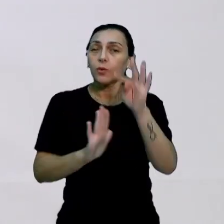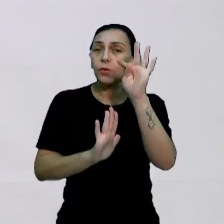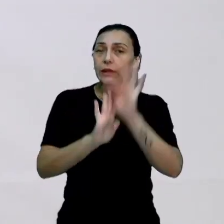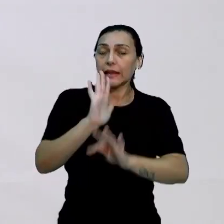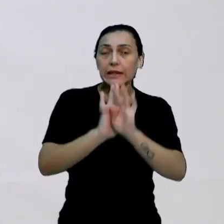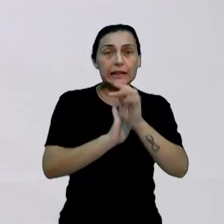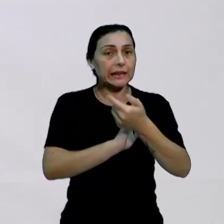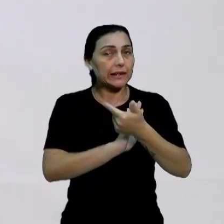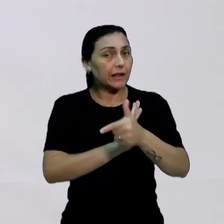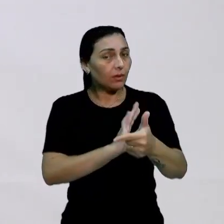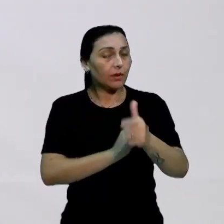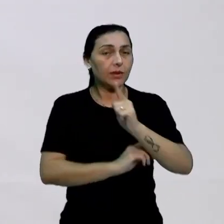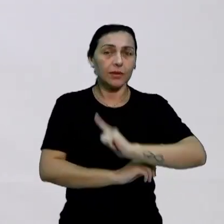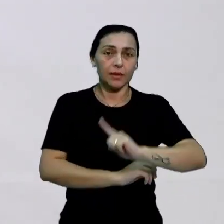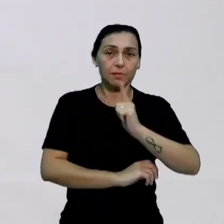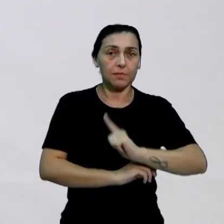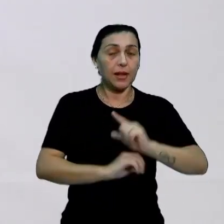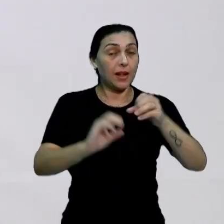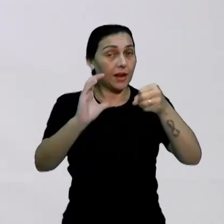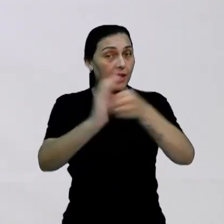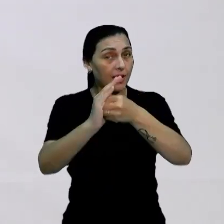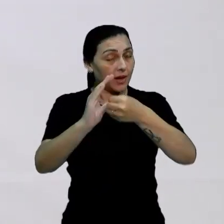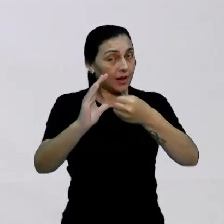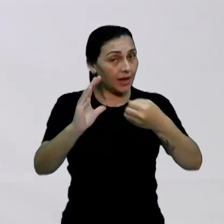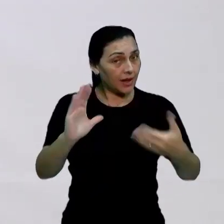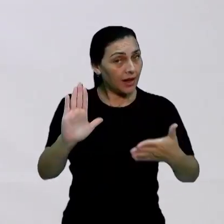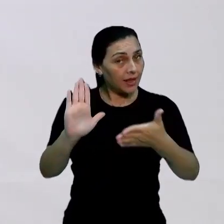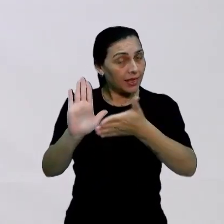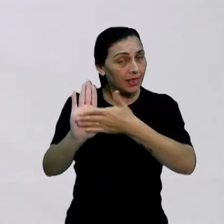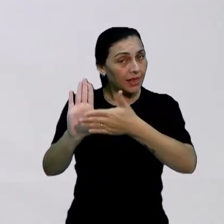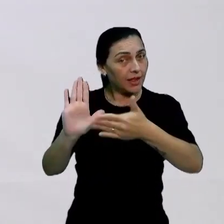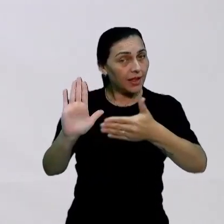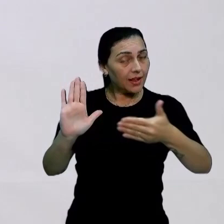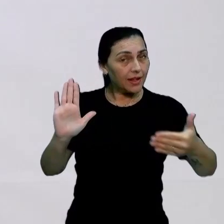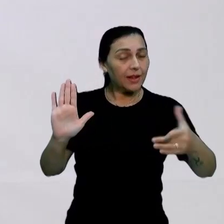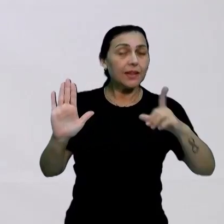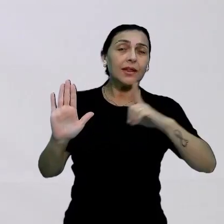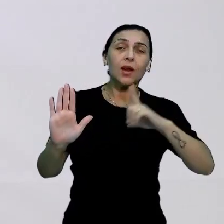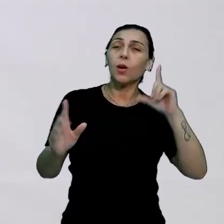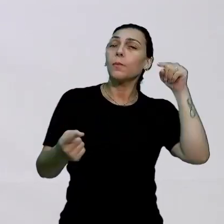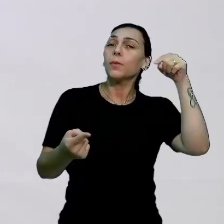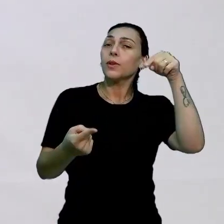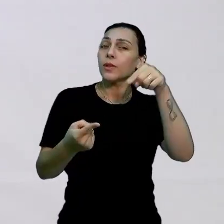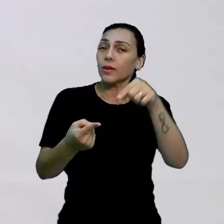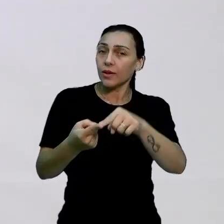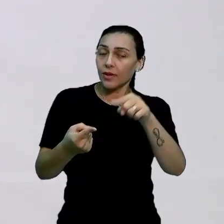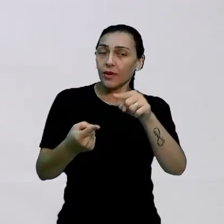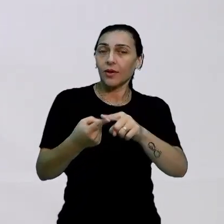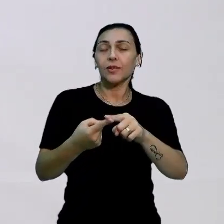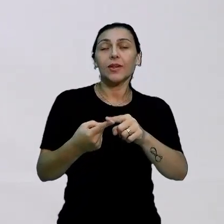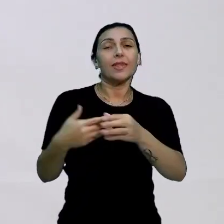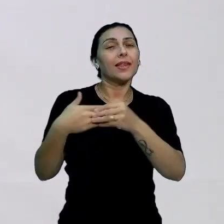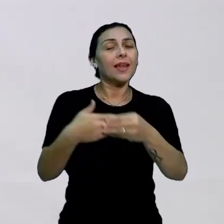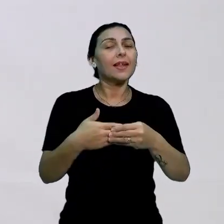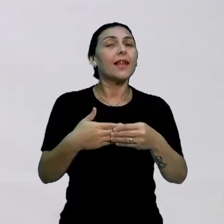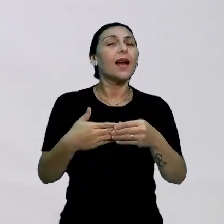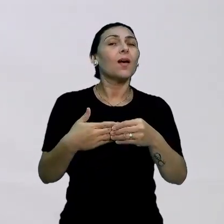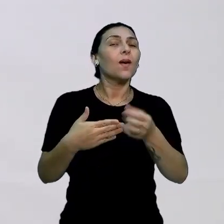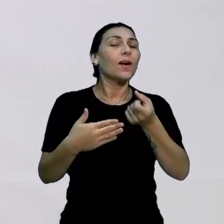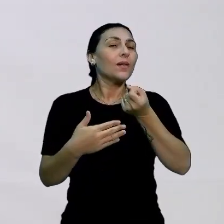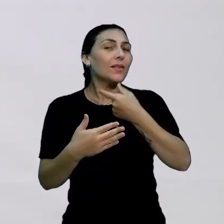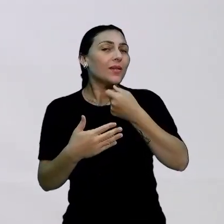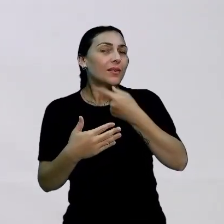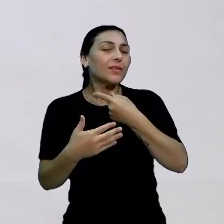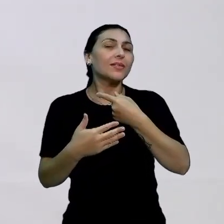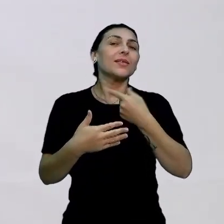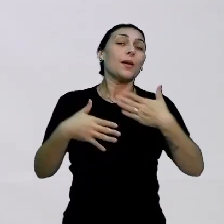não literário, pelo seu caráter estético, quer dizer, tem a função de entreter, de trazer algum deleite para o